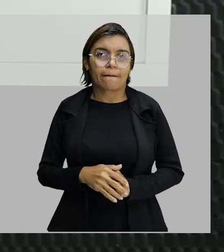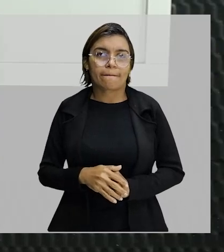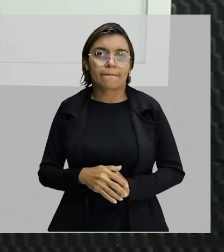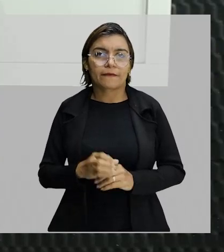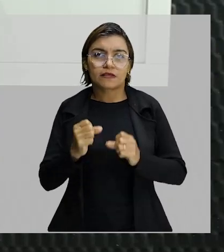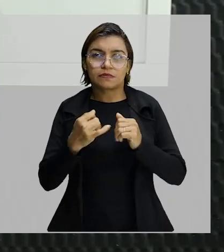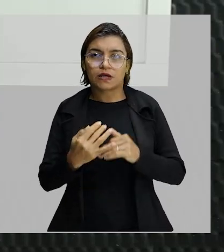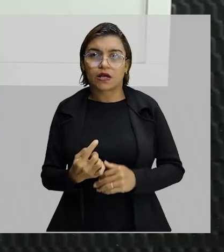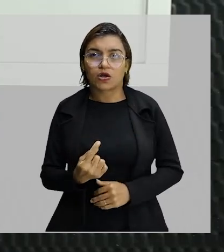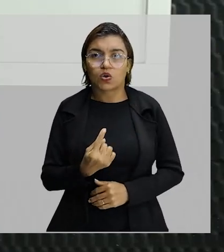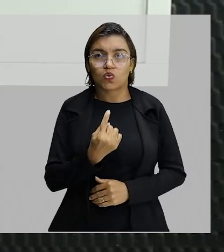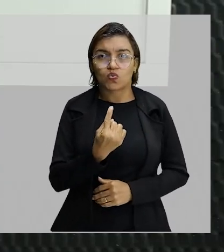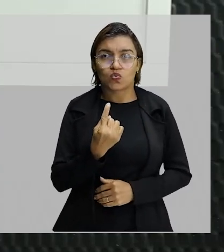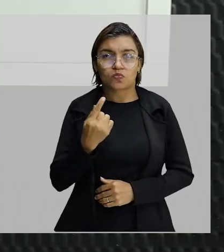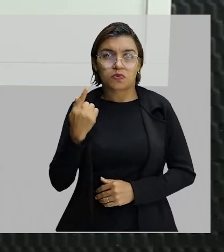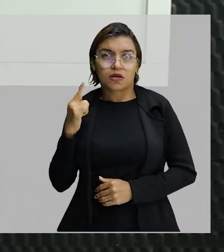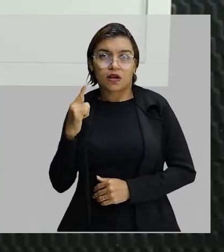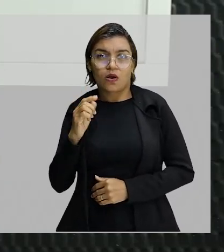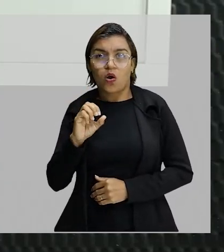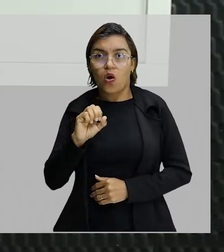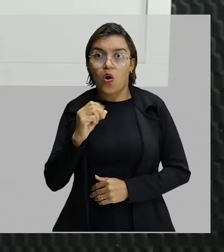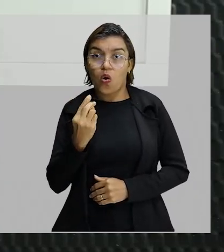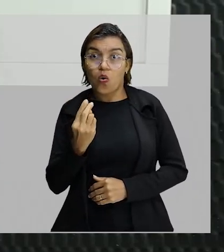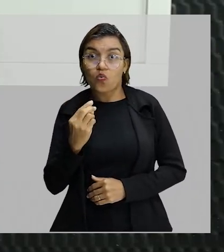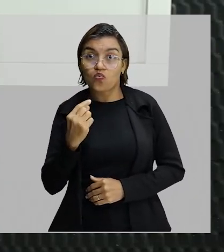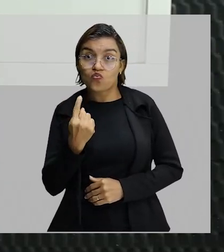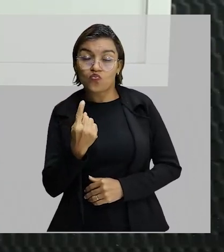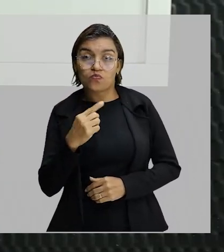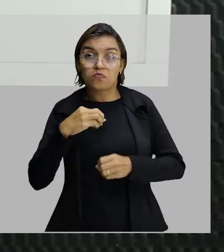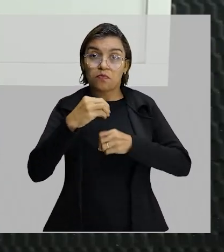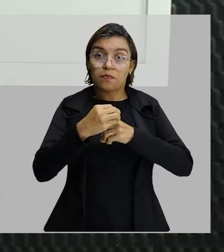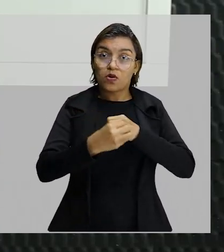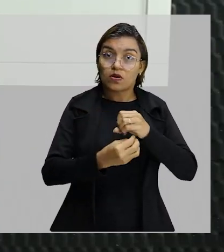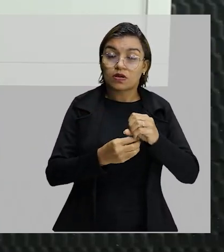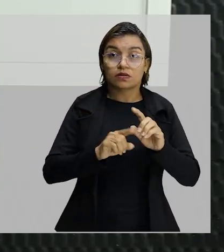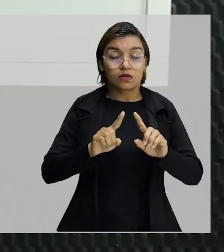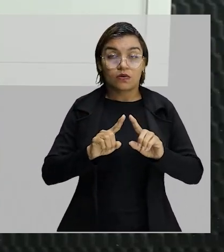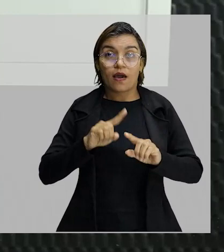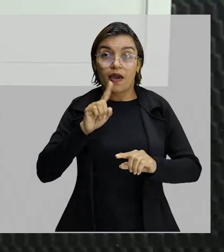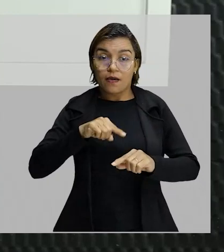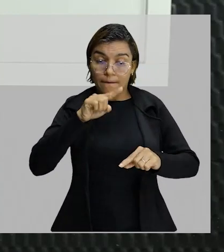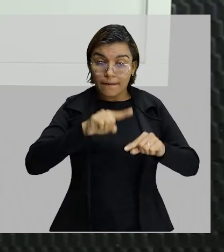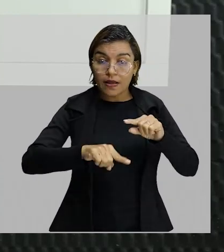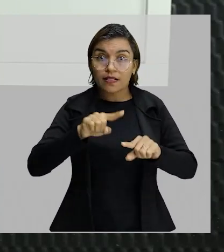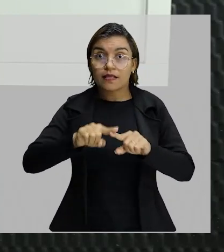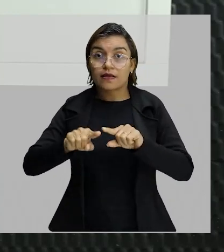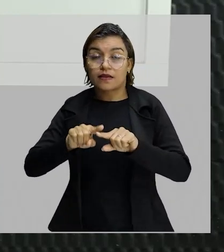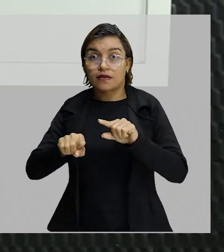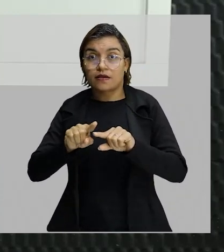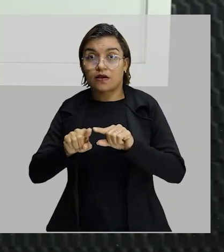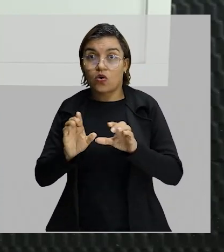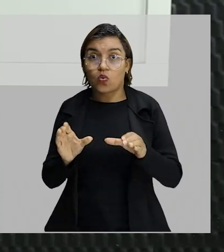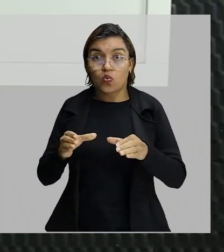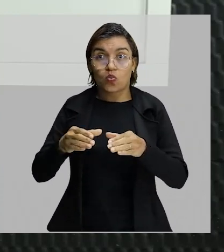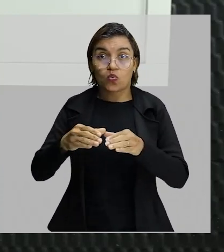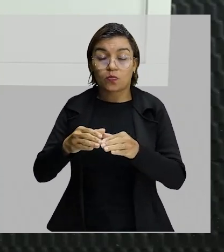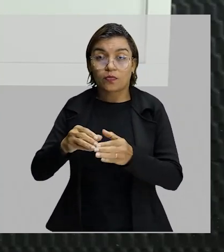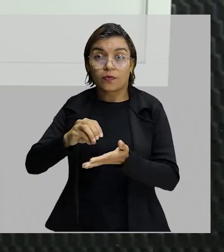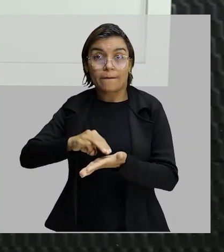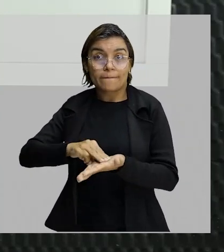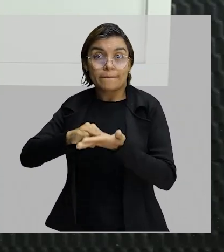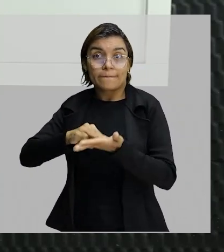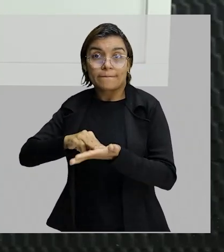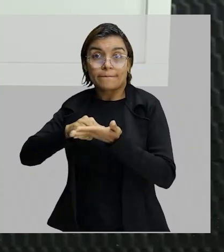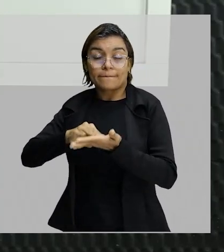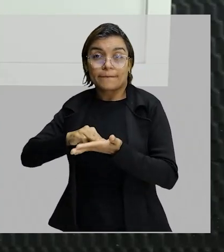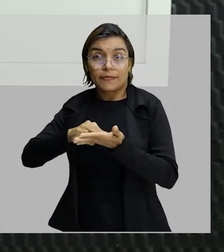de um grama ou de apenas uma molécula. Nós estamos falando agora de um corpo, né, um conjunto de massa. Então, é a capacidade que